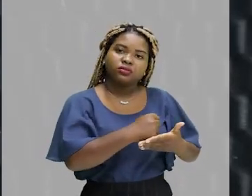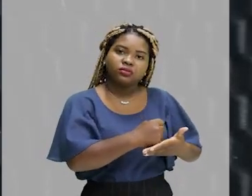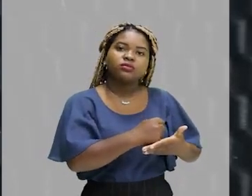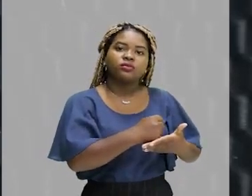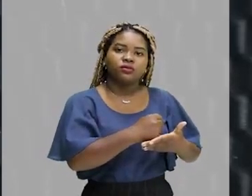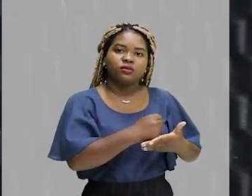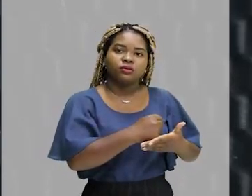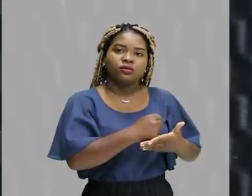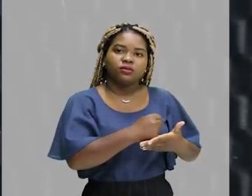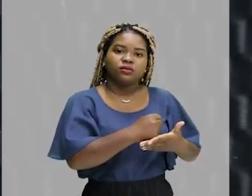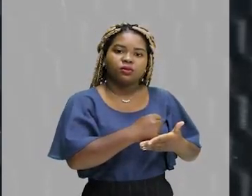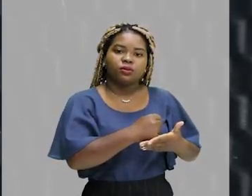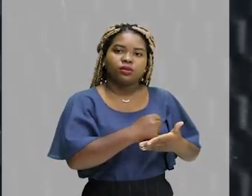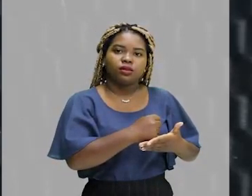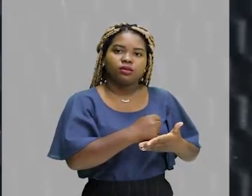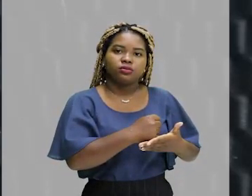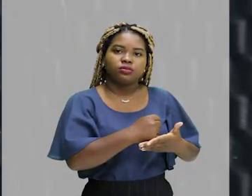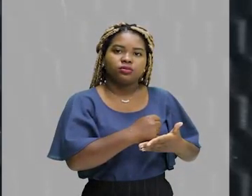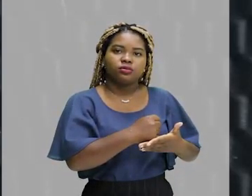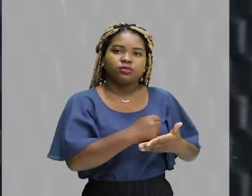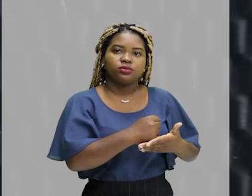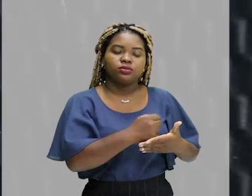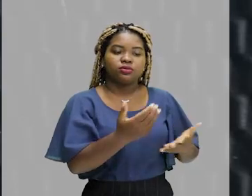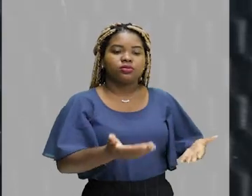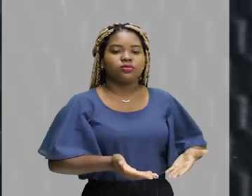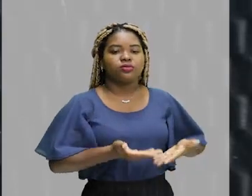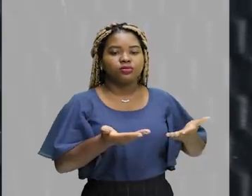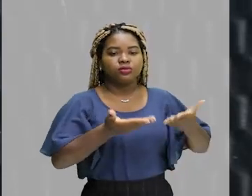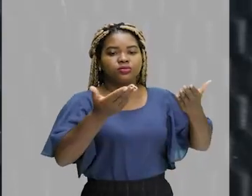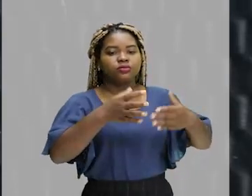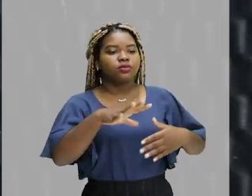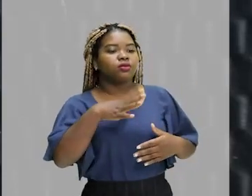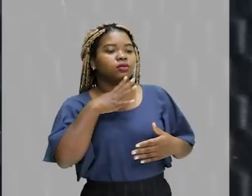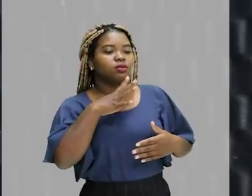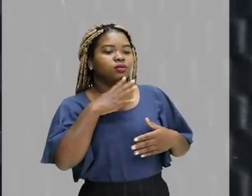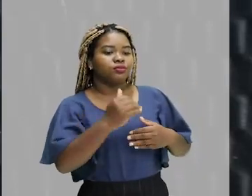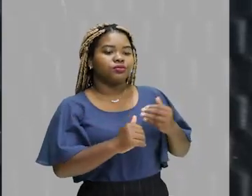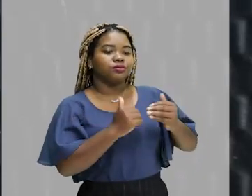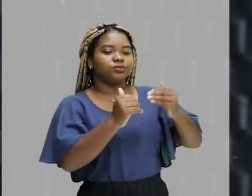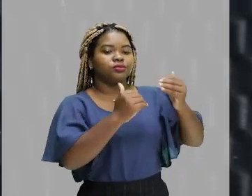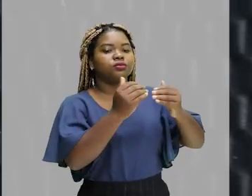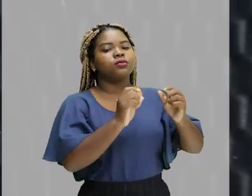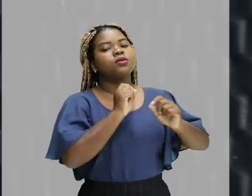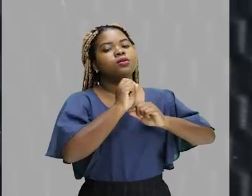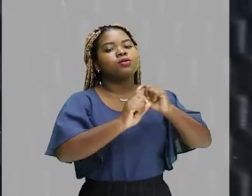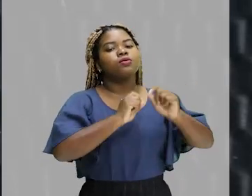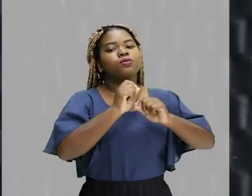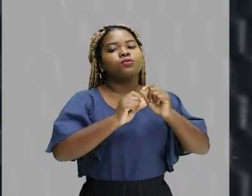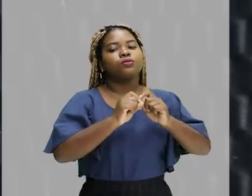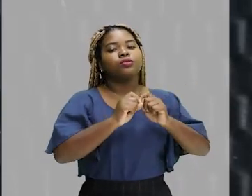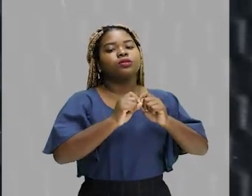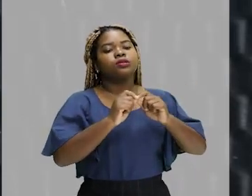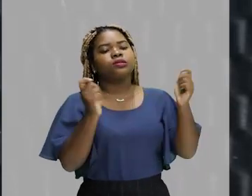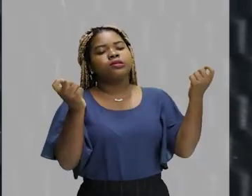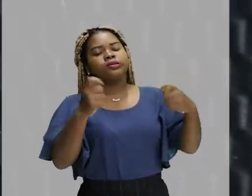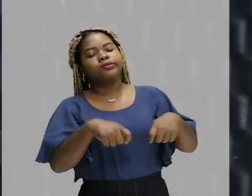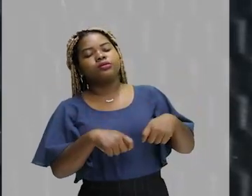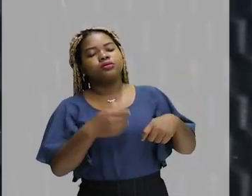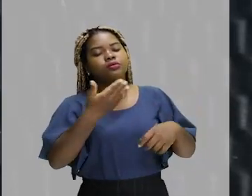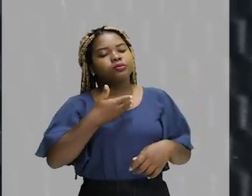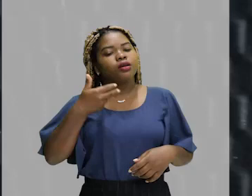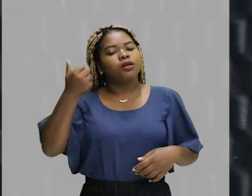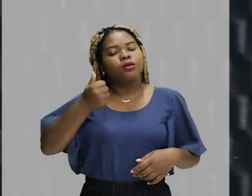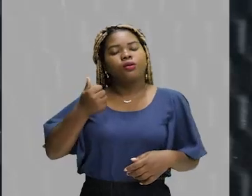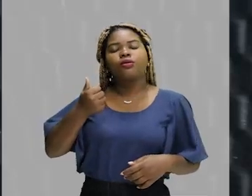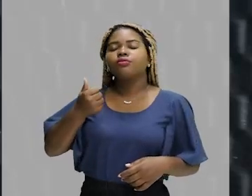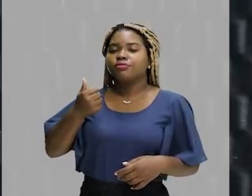fazem o meu conhecimento desenvolvido, aquilo que eu entendo como possibilidade de melhoria,